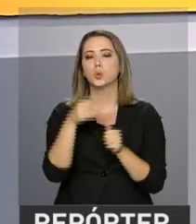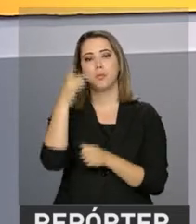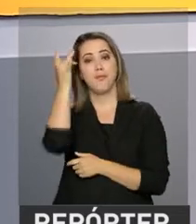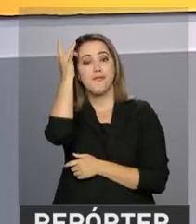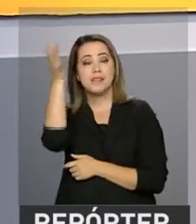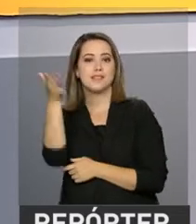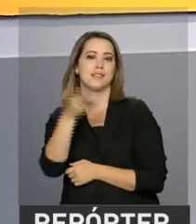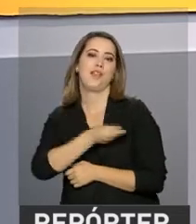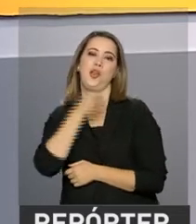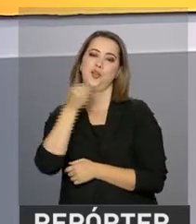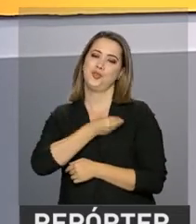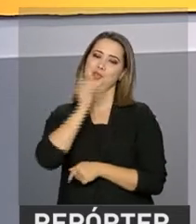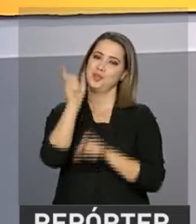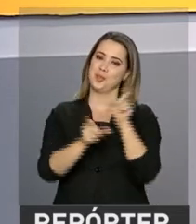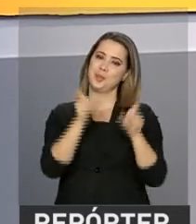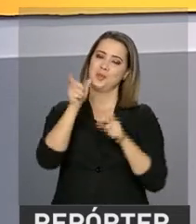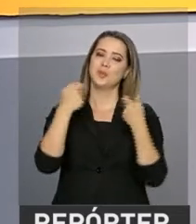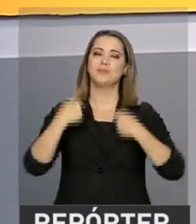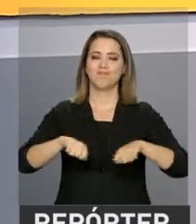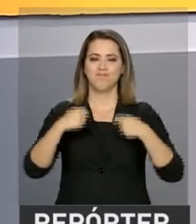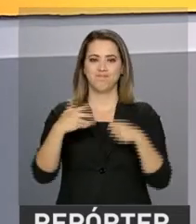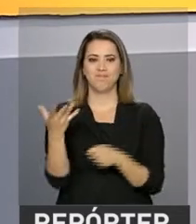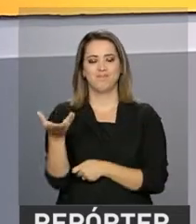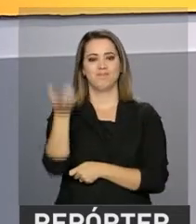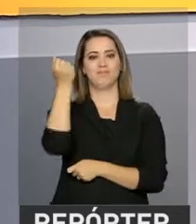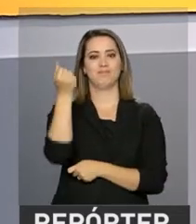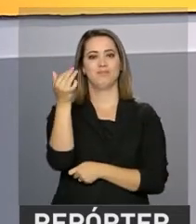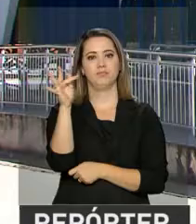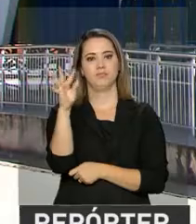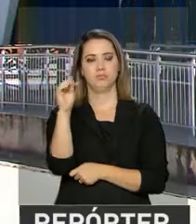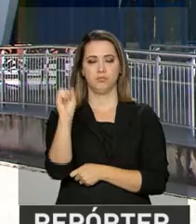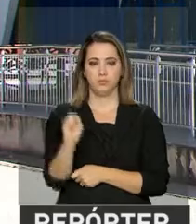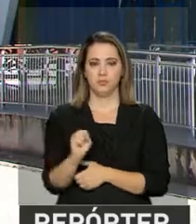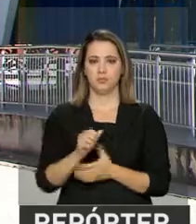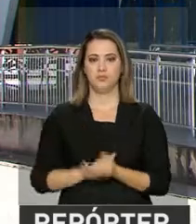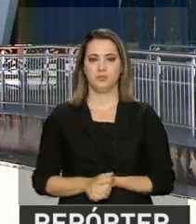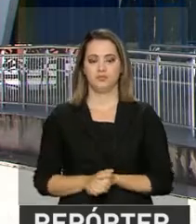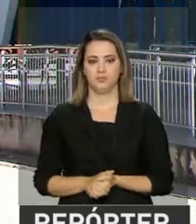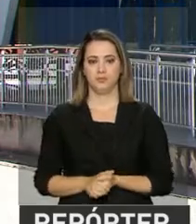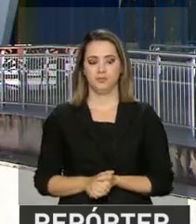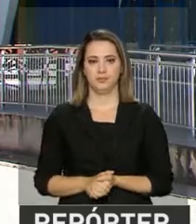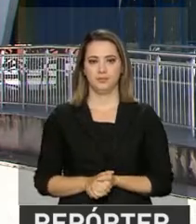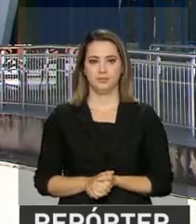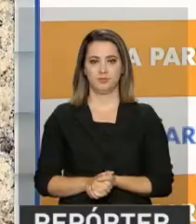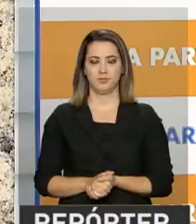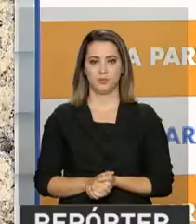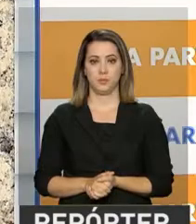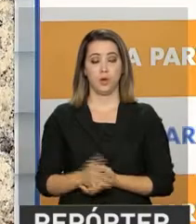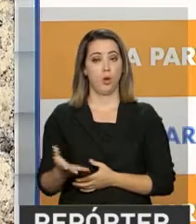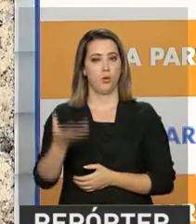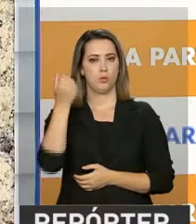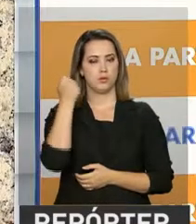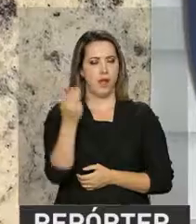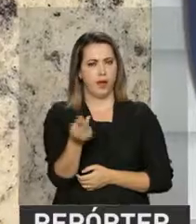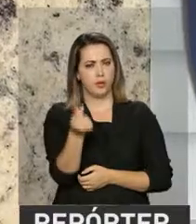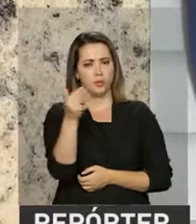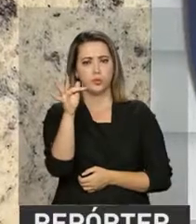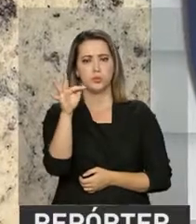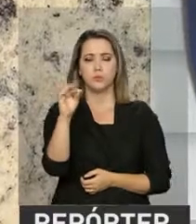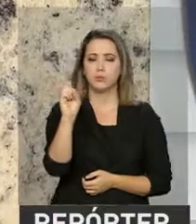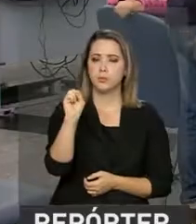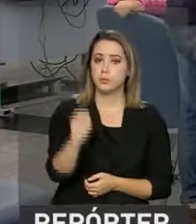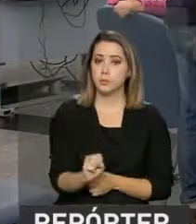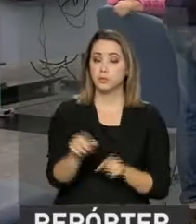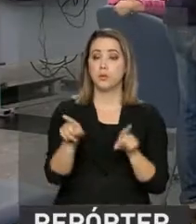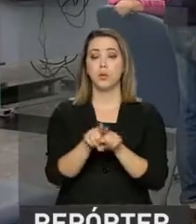a vida dos trabalhadores que tinham dinheiro a sacar o saque da última etapa das contas inativas do